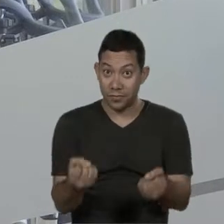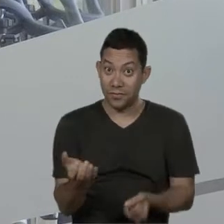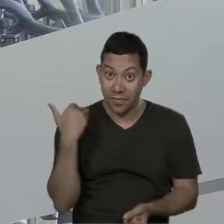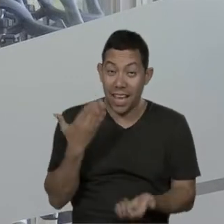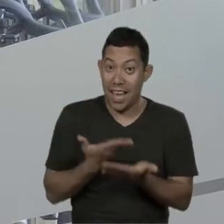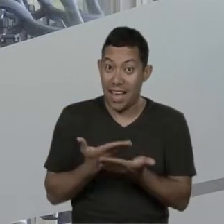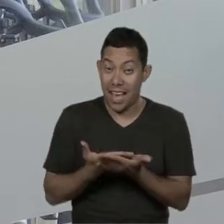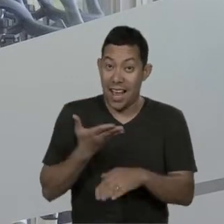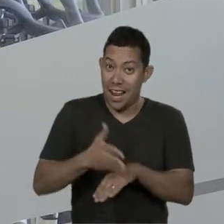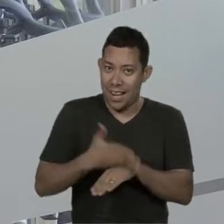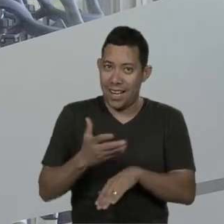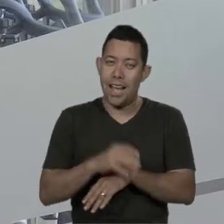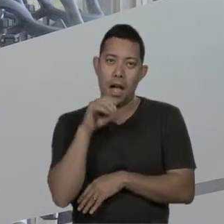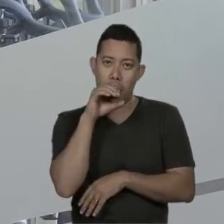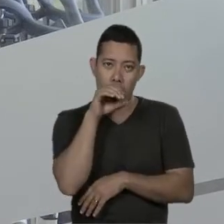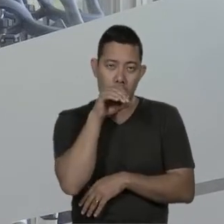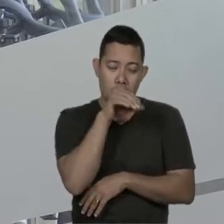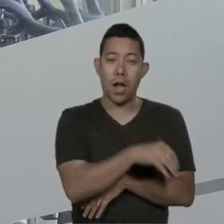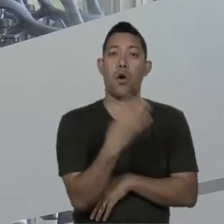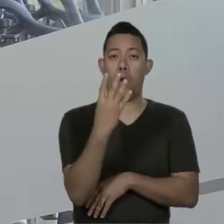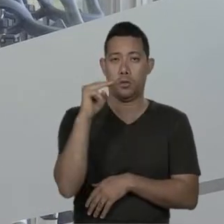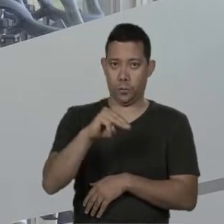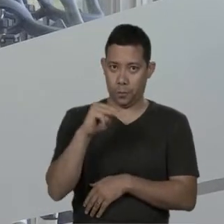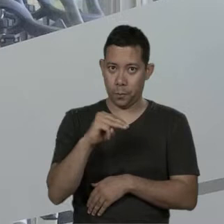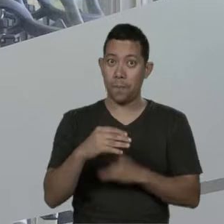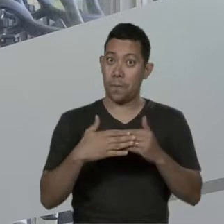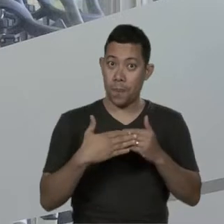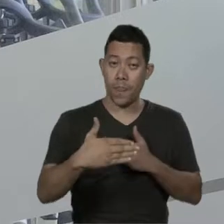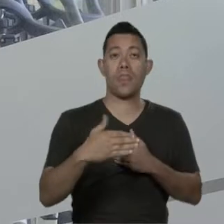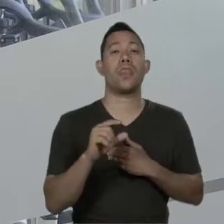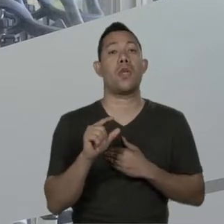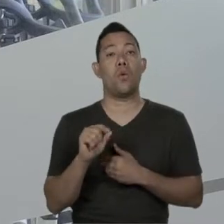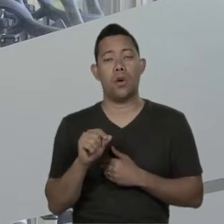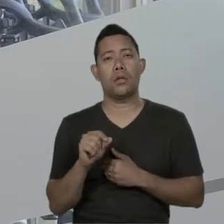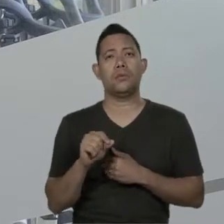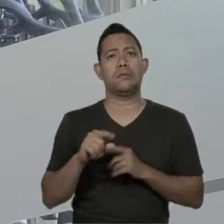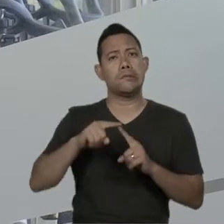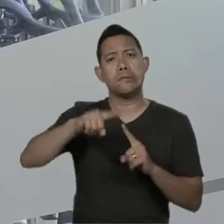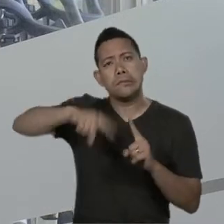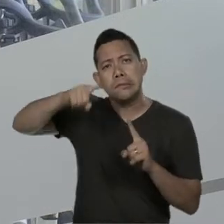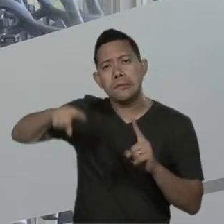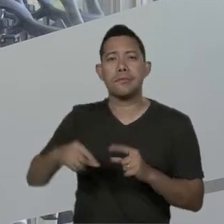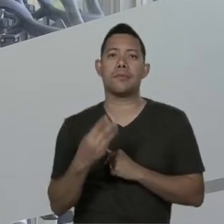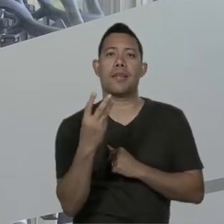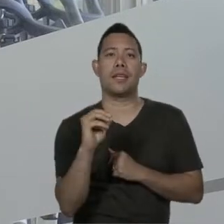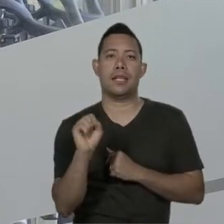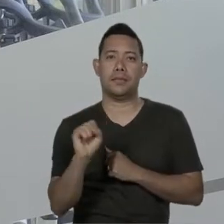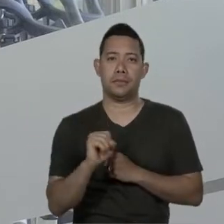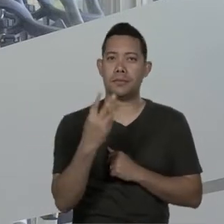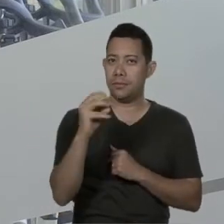gente para o aquecimento. São 4 minutos, onde nós vamos variar de 30 em 30